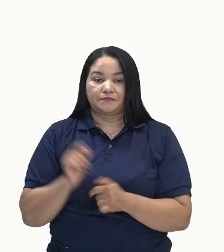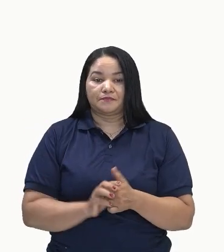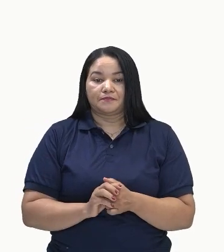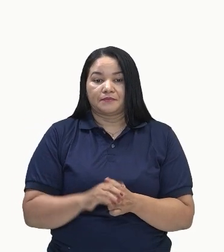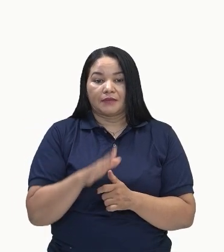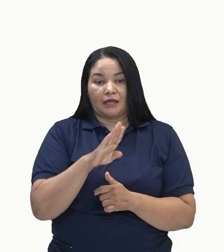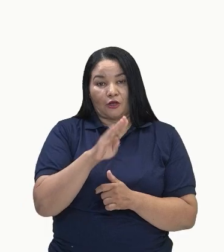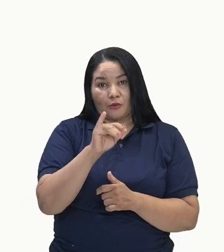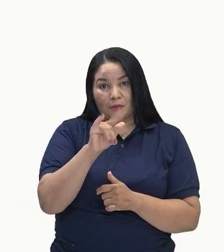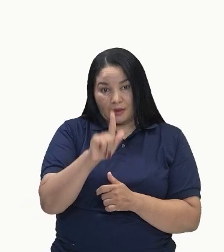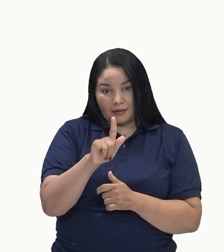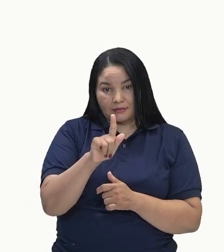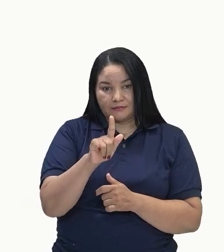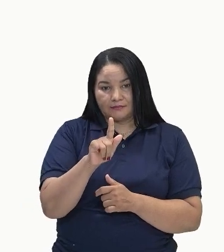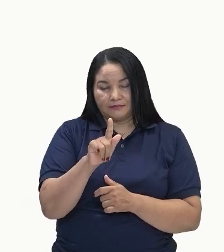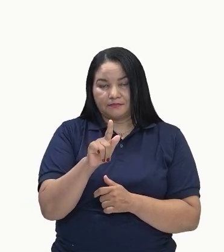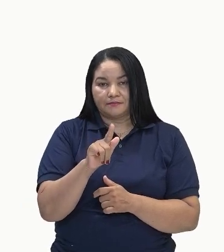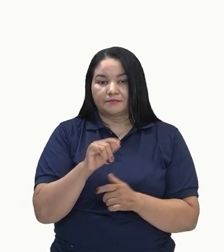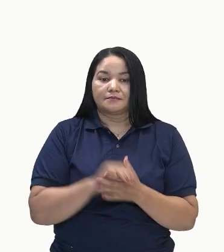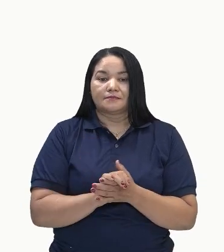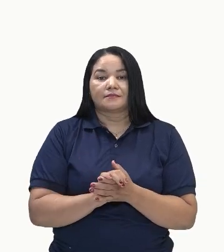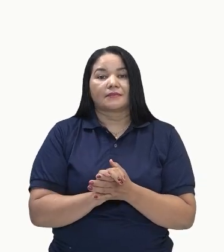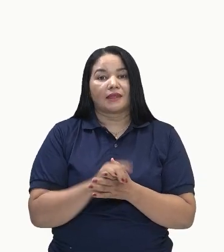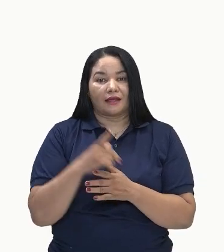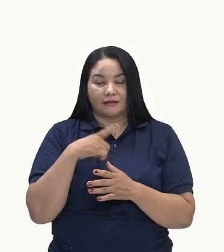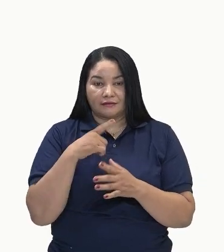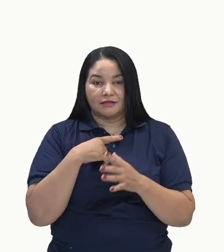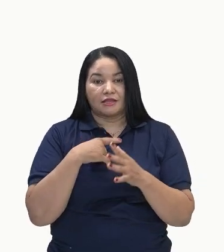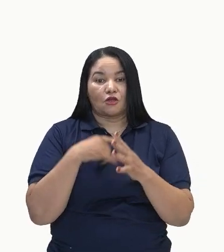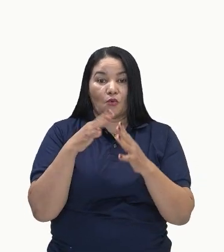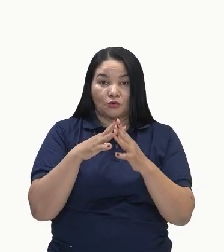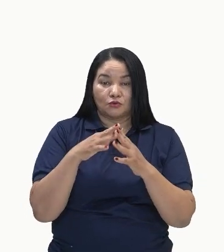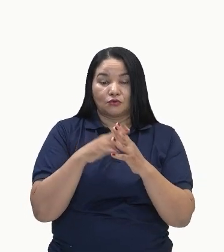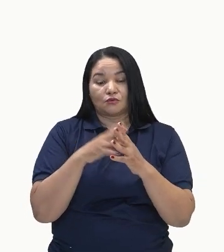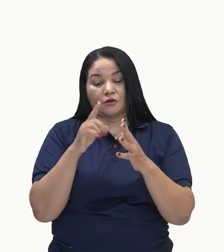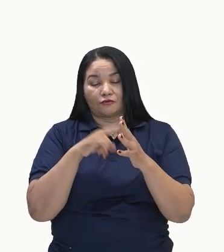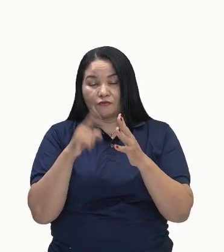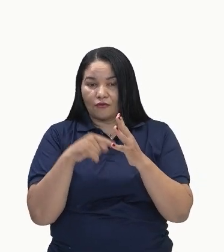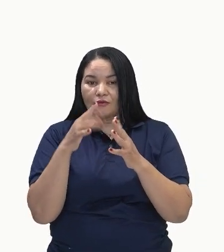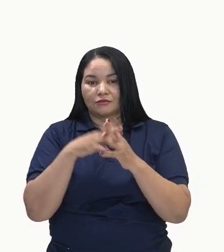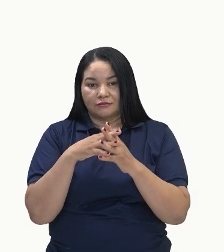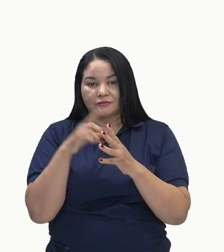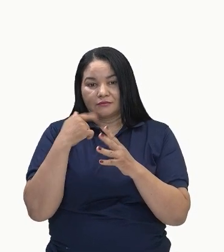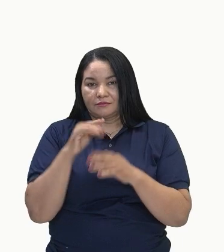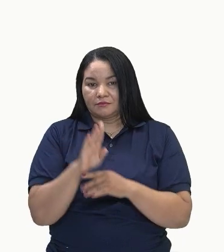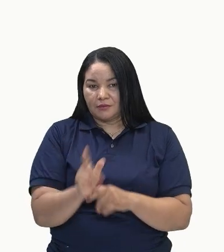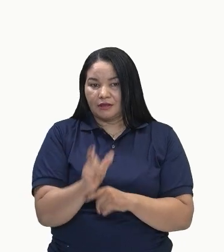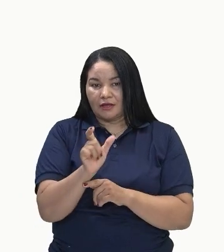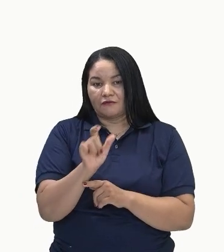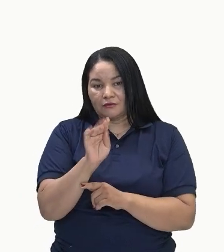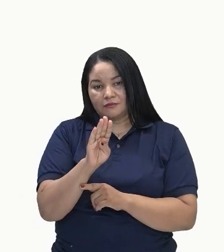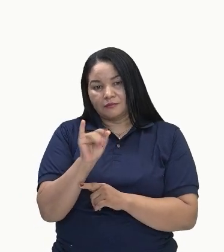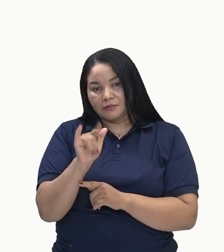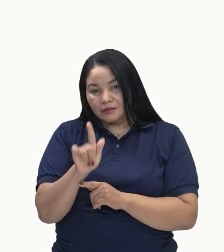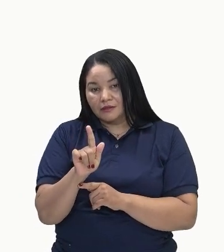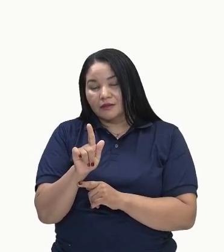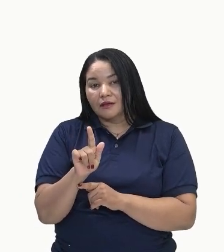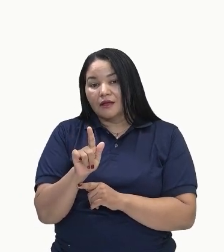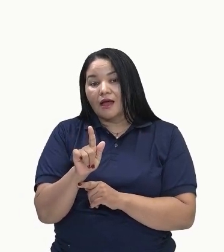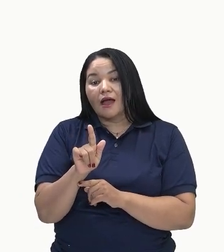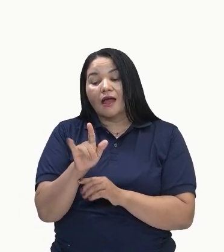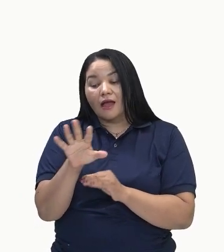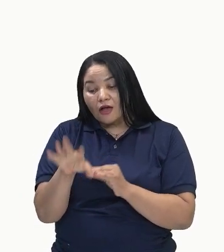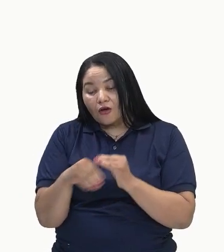CVC, consoante, vogal, consoante, certo? Big. Eu tenho a terminação CVC. Para colocar